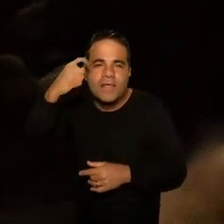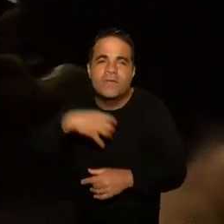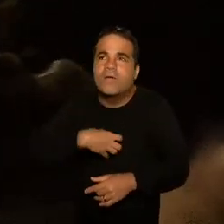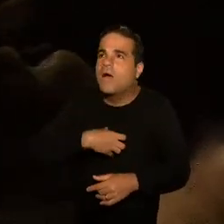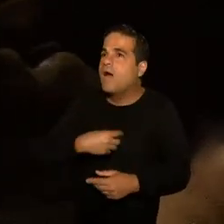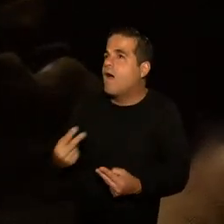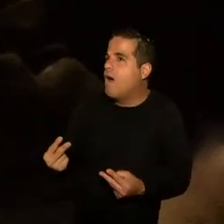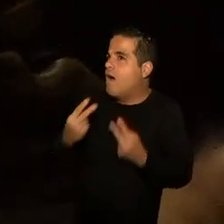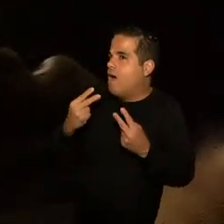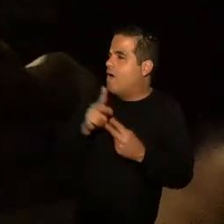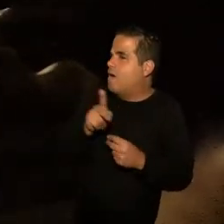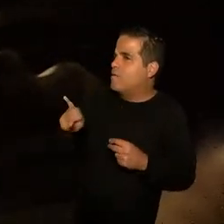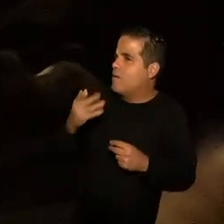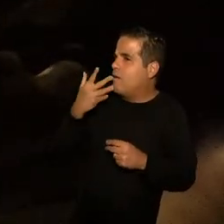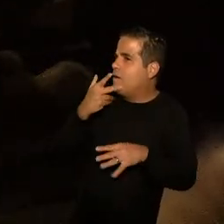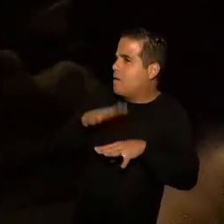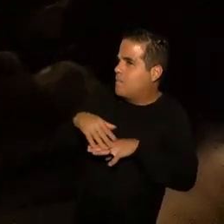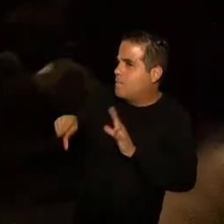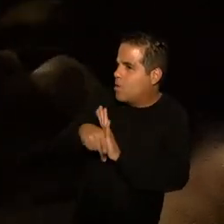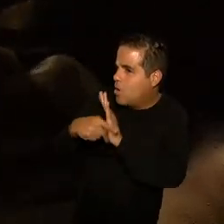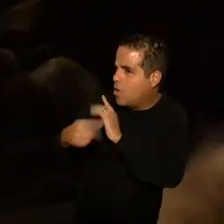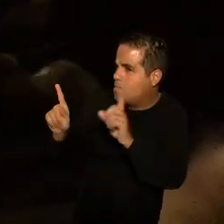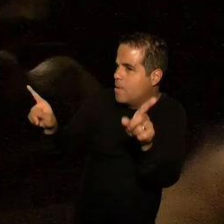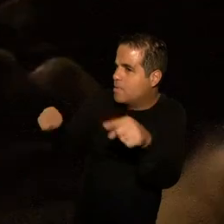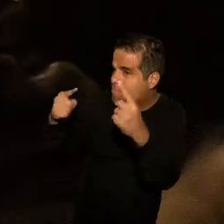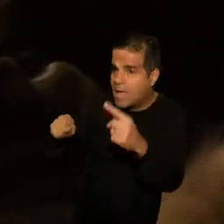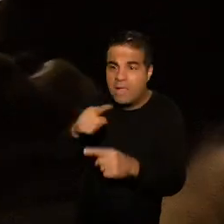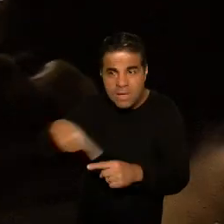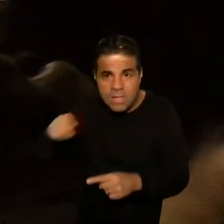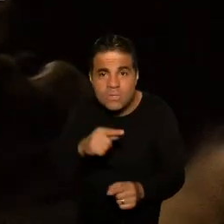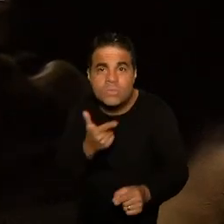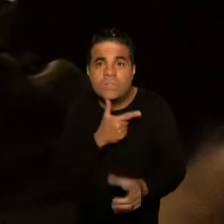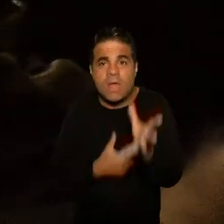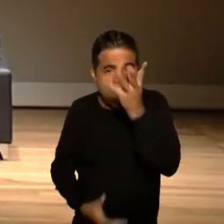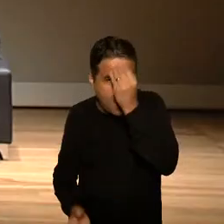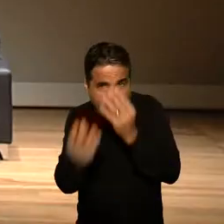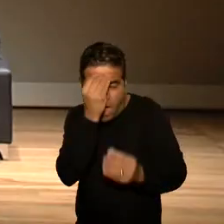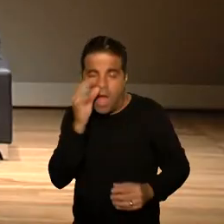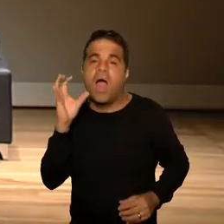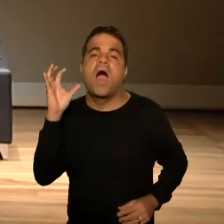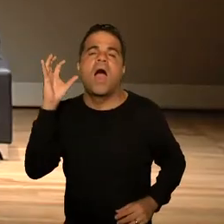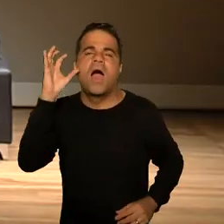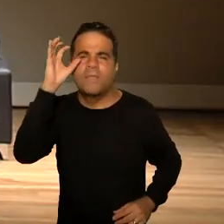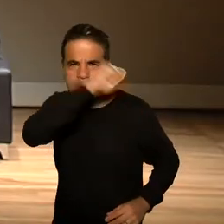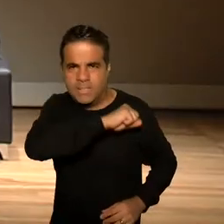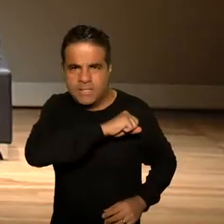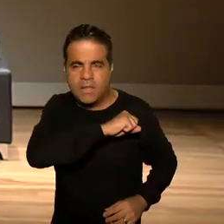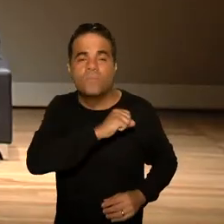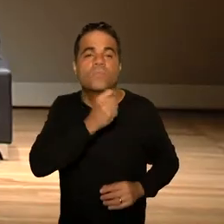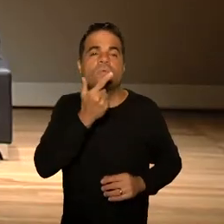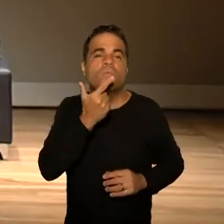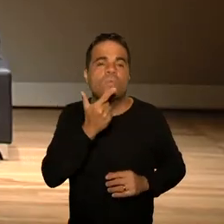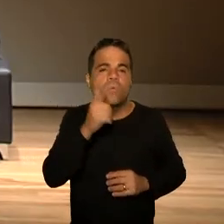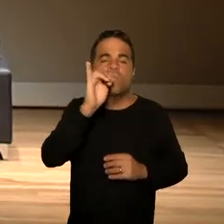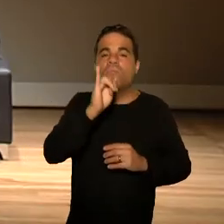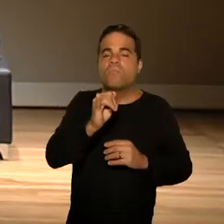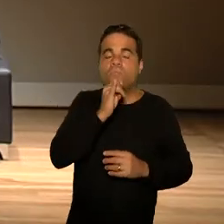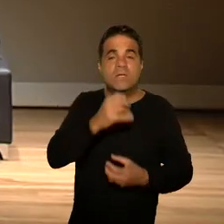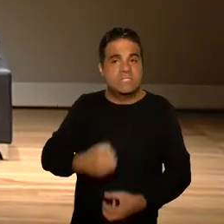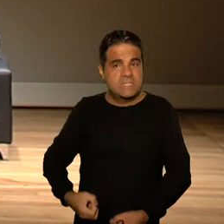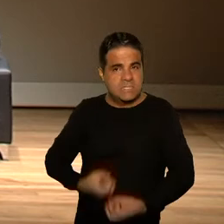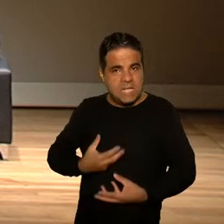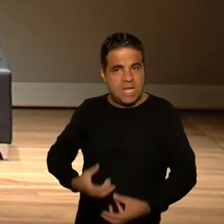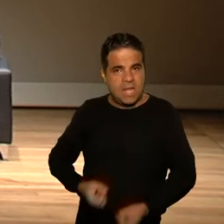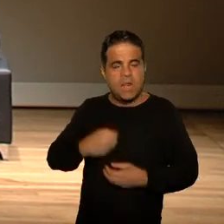conhecido na escola como professor da música e eles aprendem as propriedades matemáticas vou por outro exemplo o sarau da cooperifa